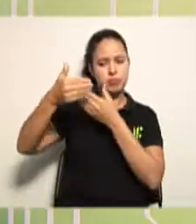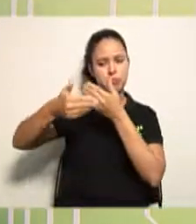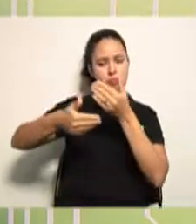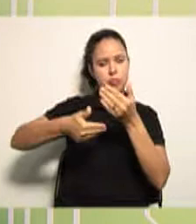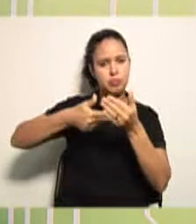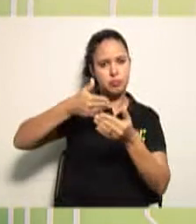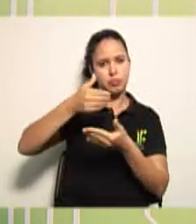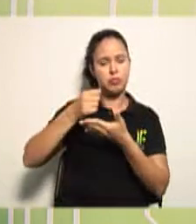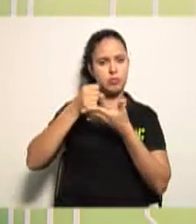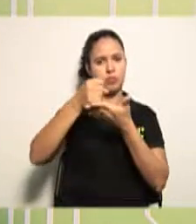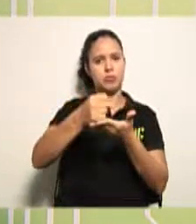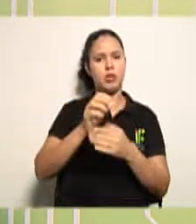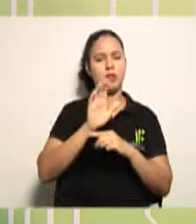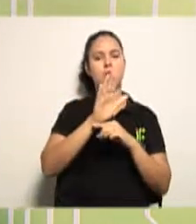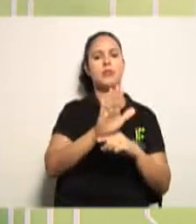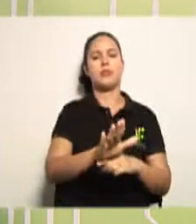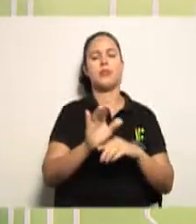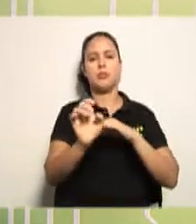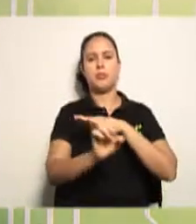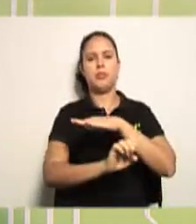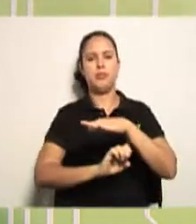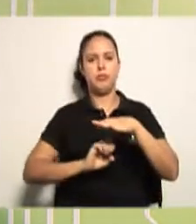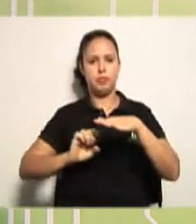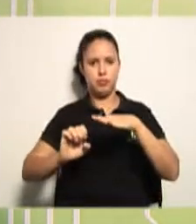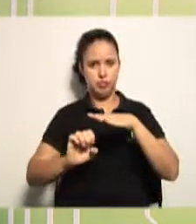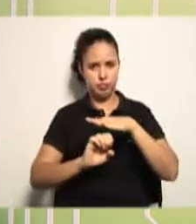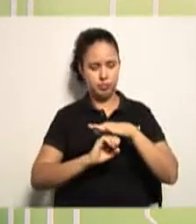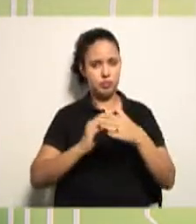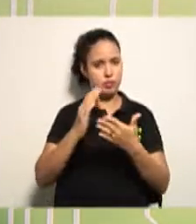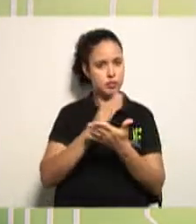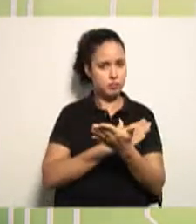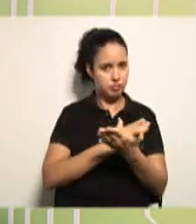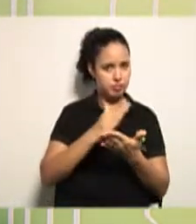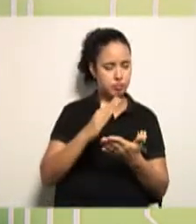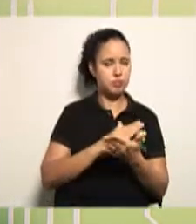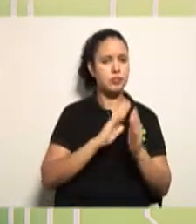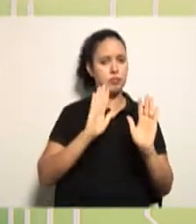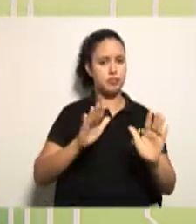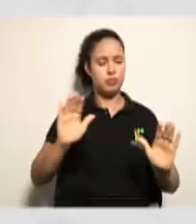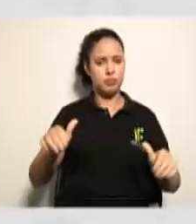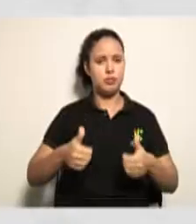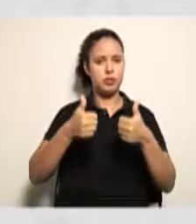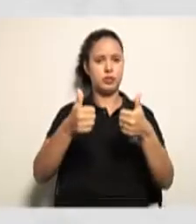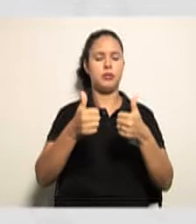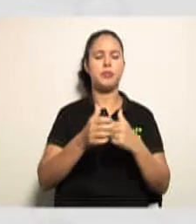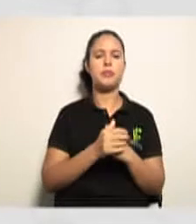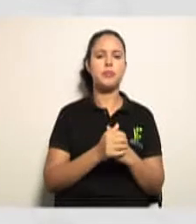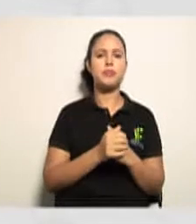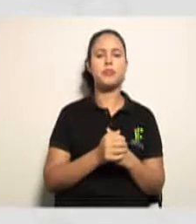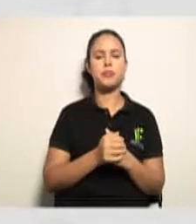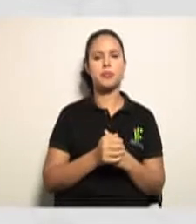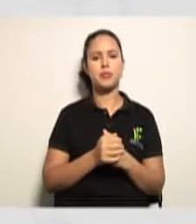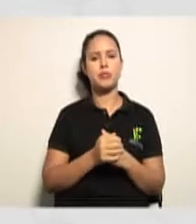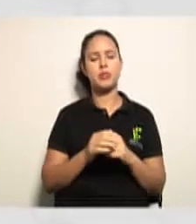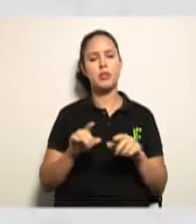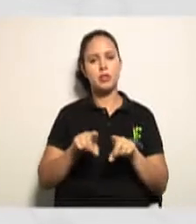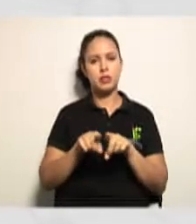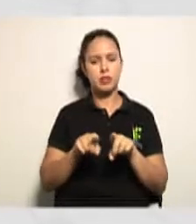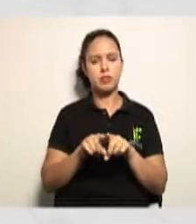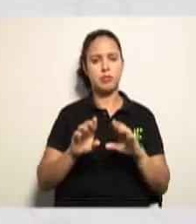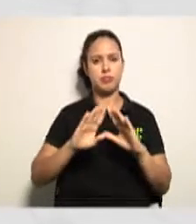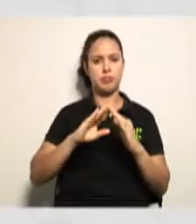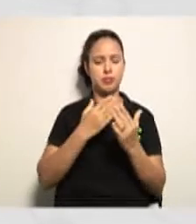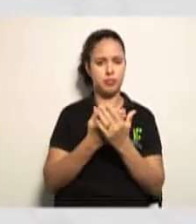um crescimento histórico. Então, algumas coisas já foram melhoradas hoje. Outra questão, as escolas comportamentais,